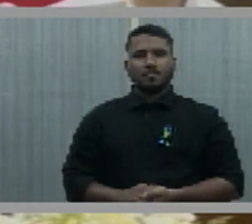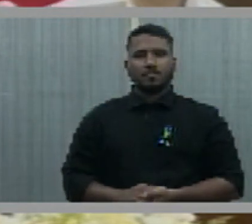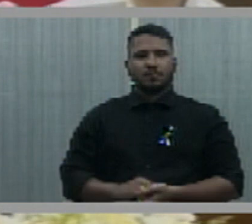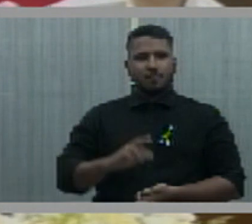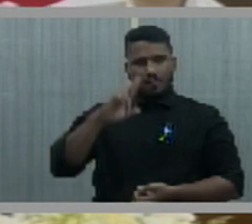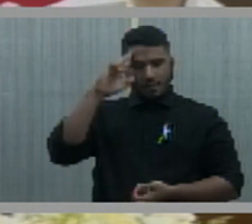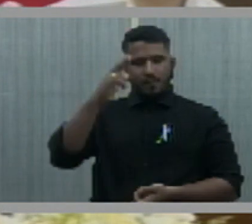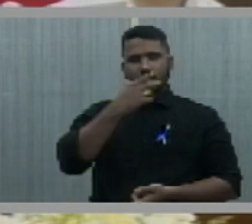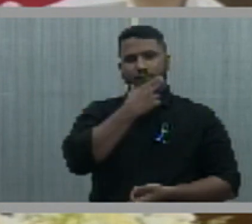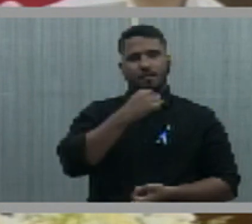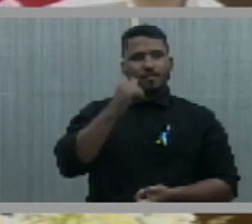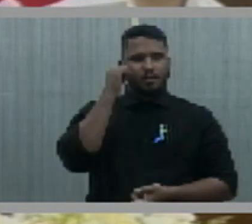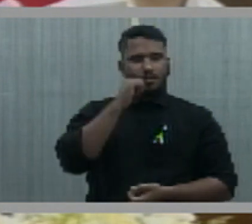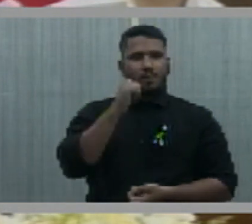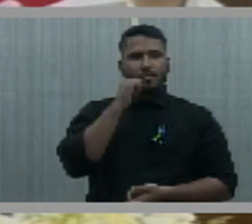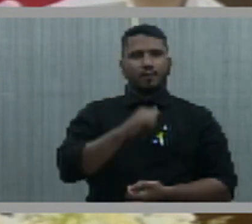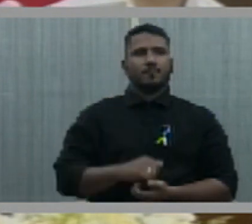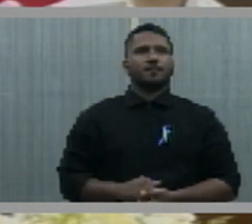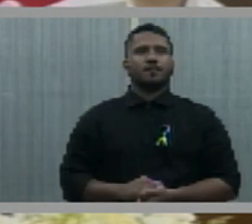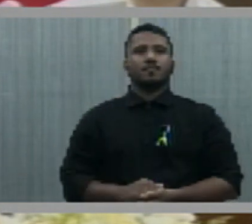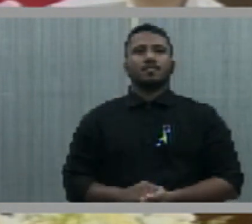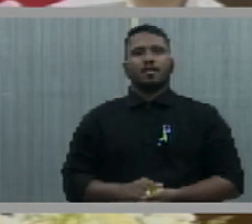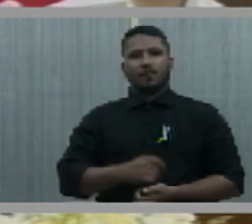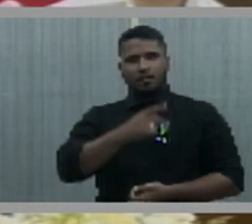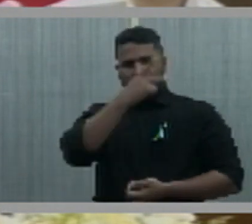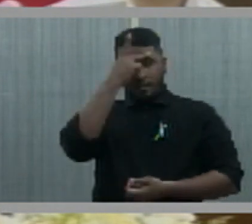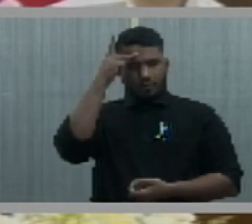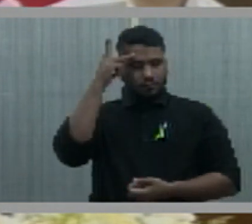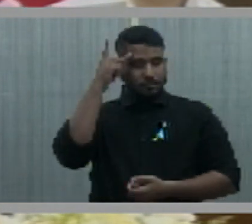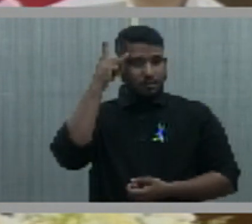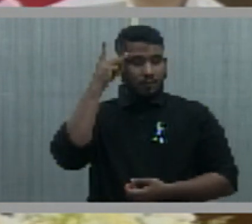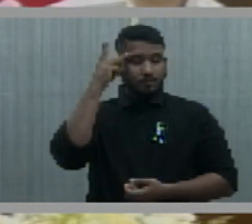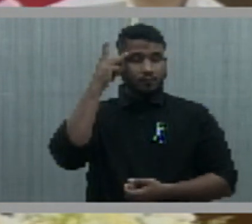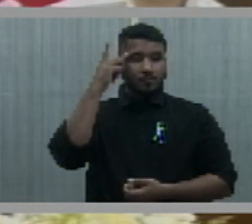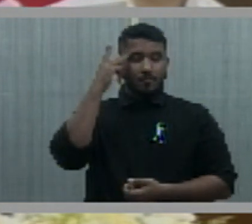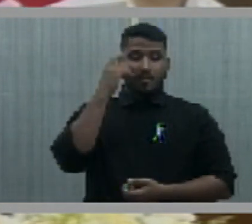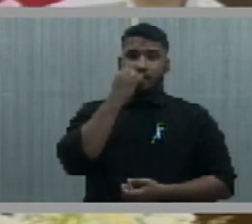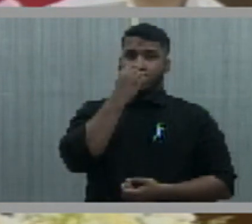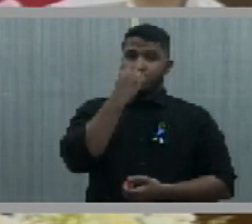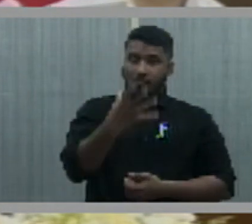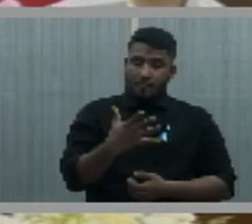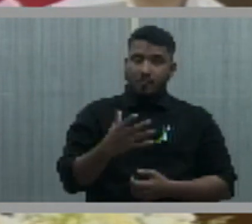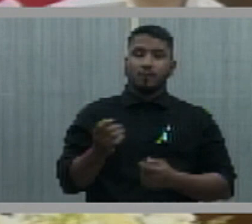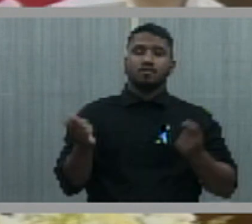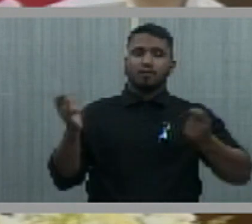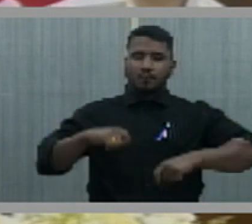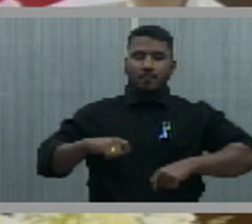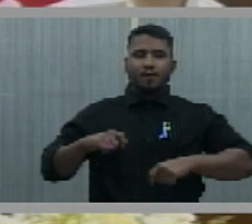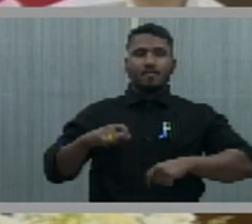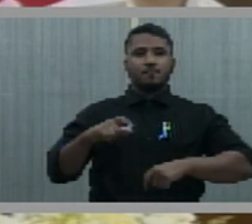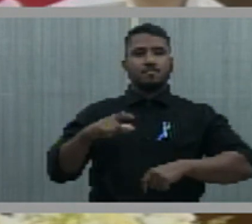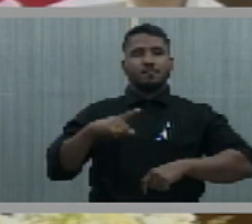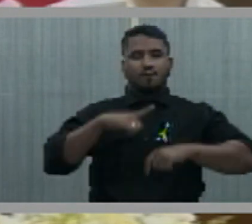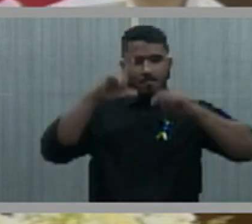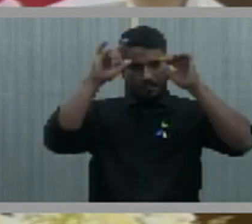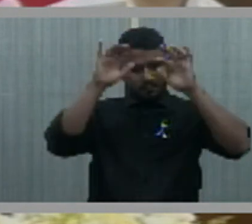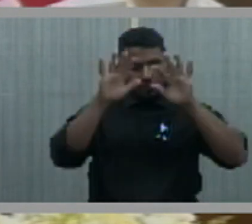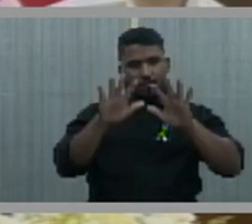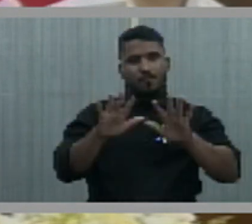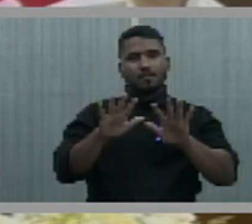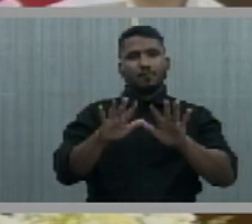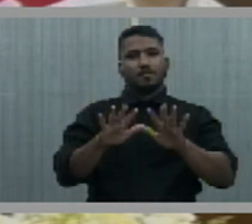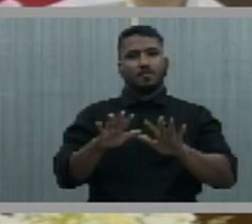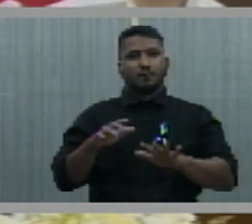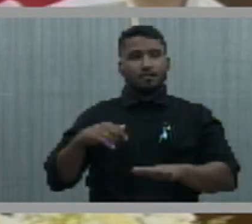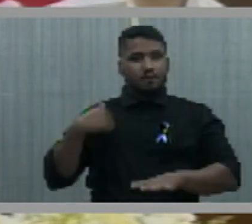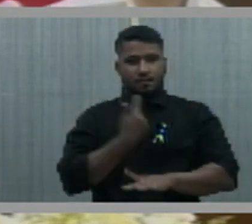Senhoras e senhores, é de pessoas santas, dispostas, autênticas e abençoadas que